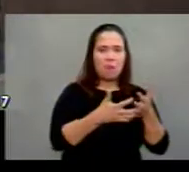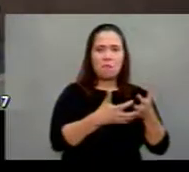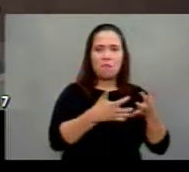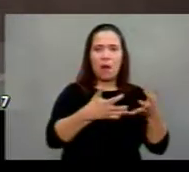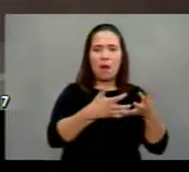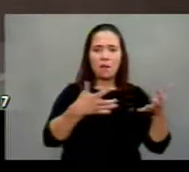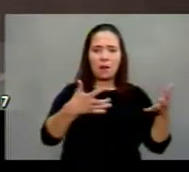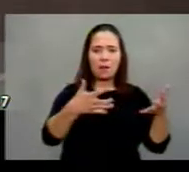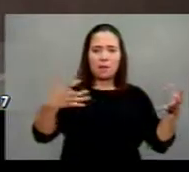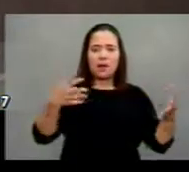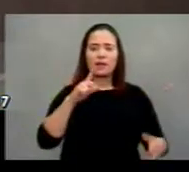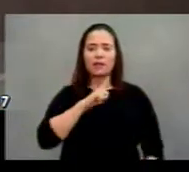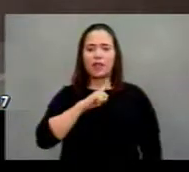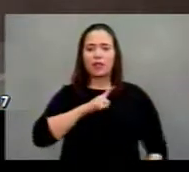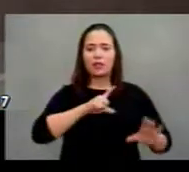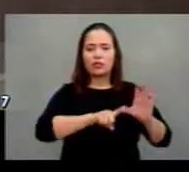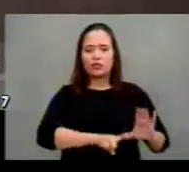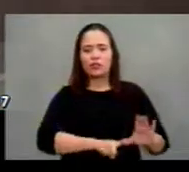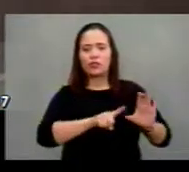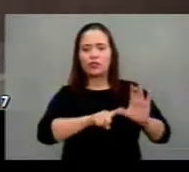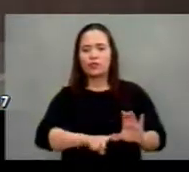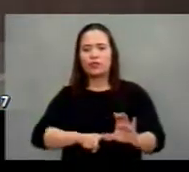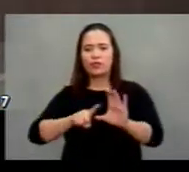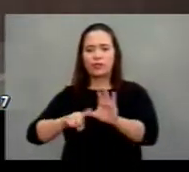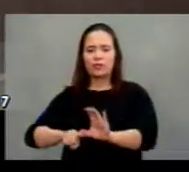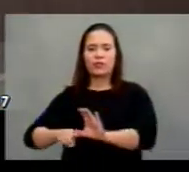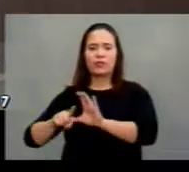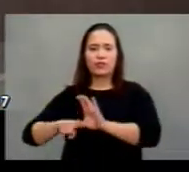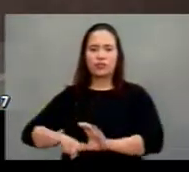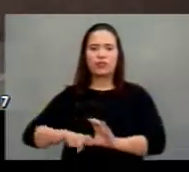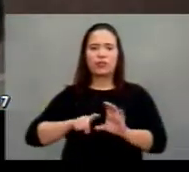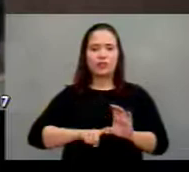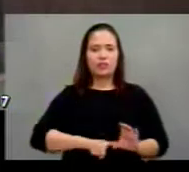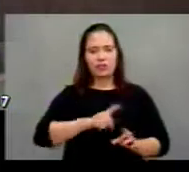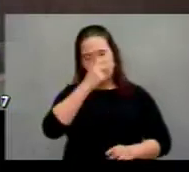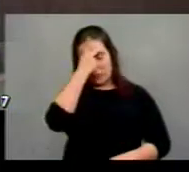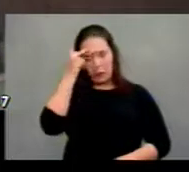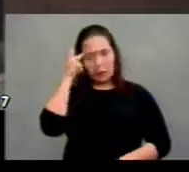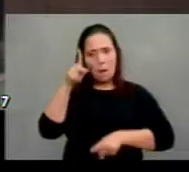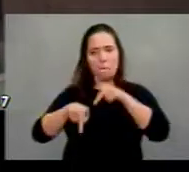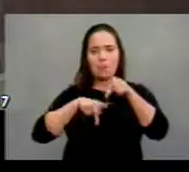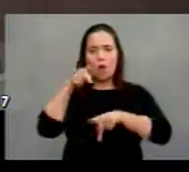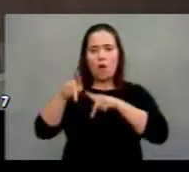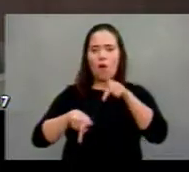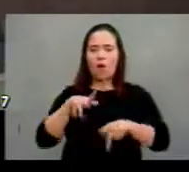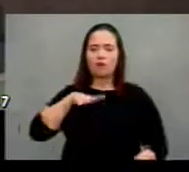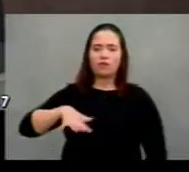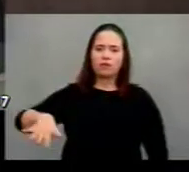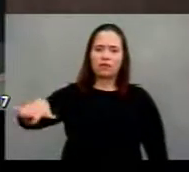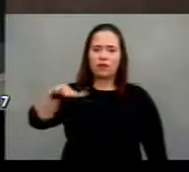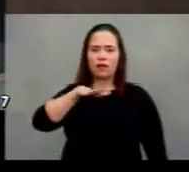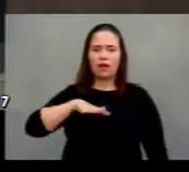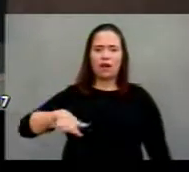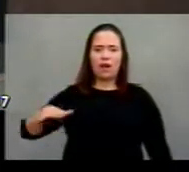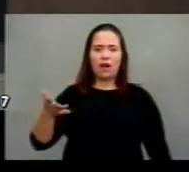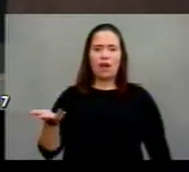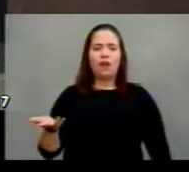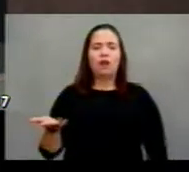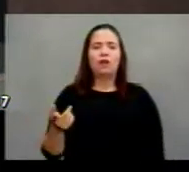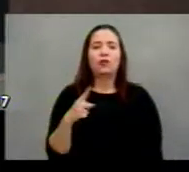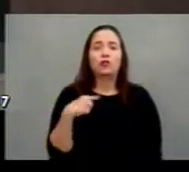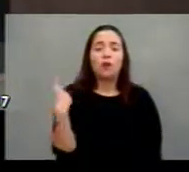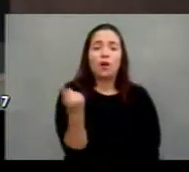que tem uma dívida gigantesca com aqueles que produzem a riqueza, com os trabalhadores e as trabalhadoras.